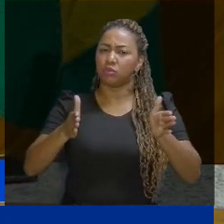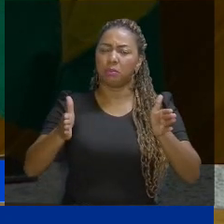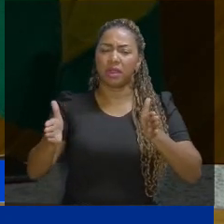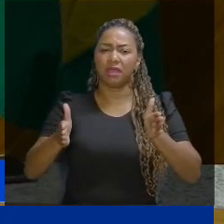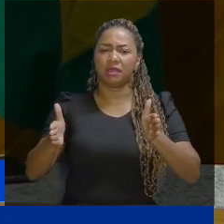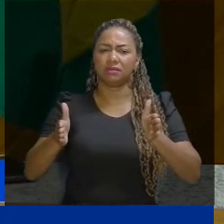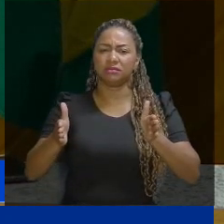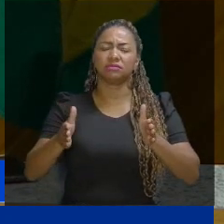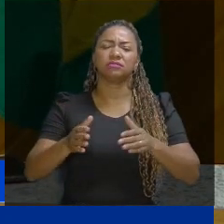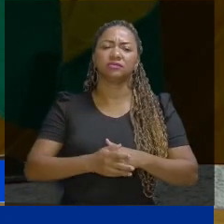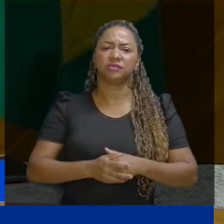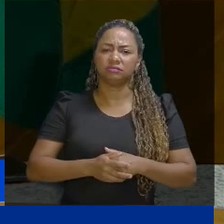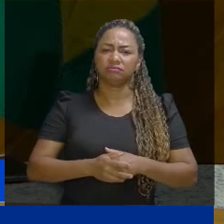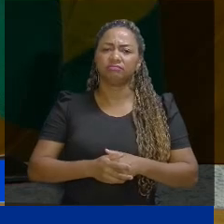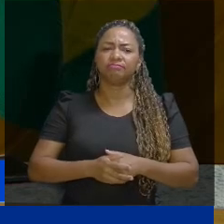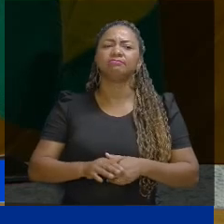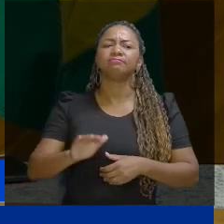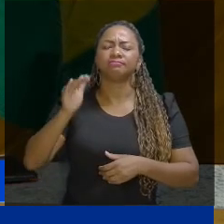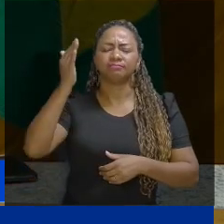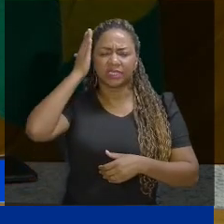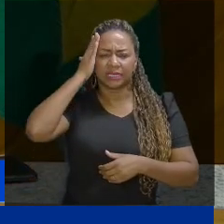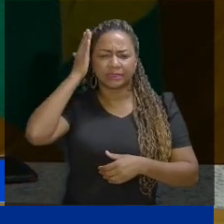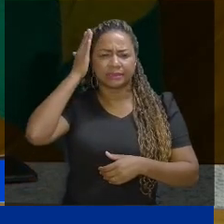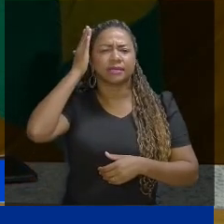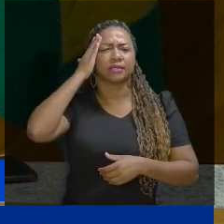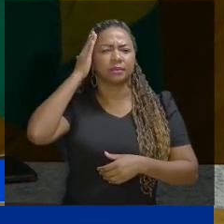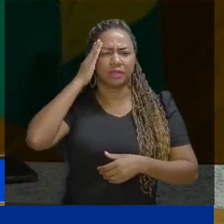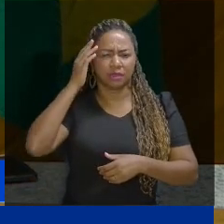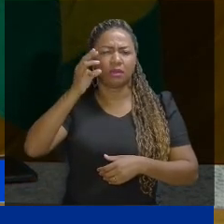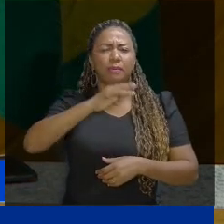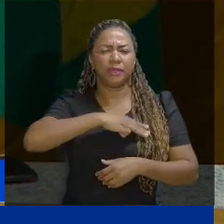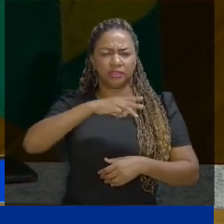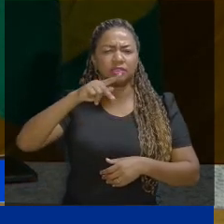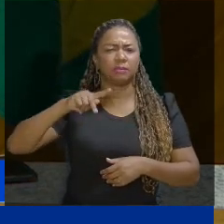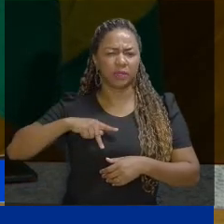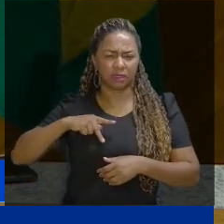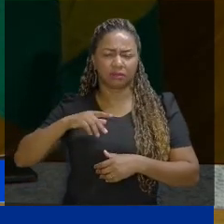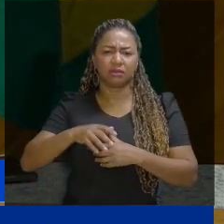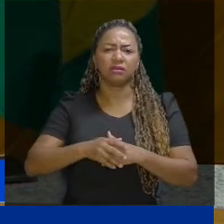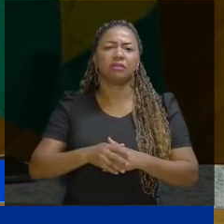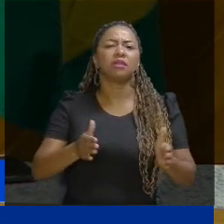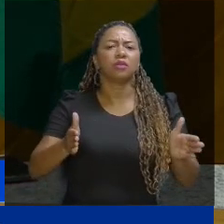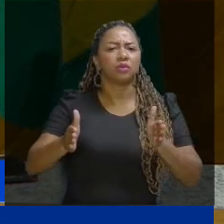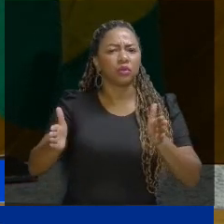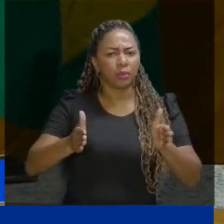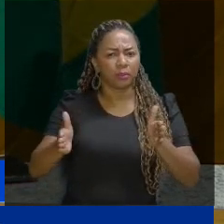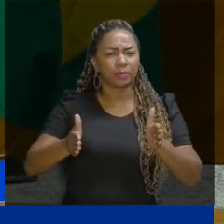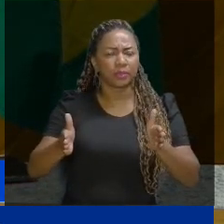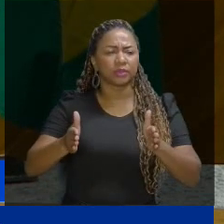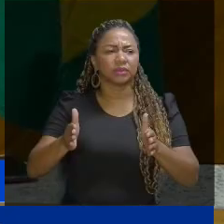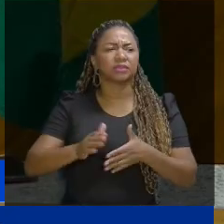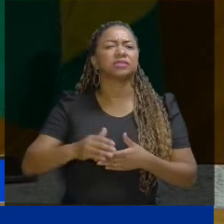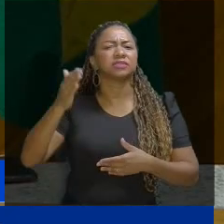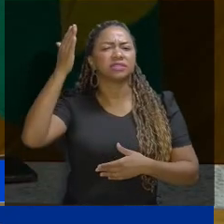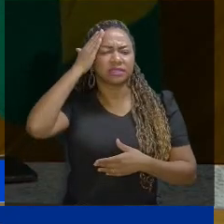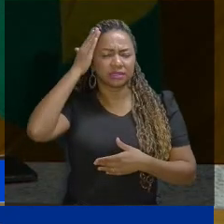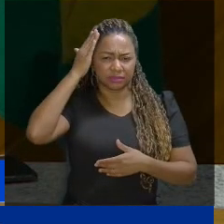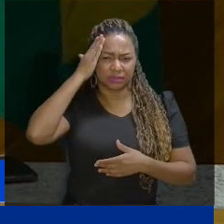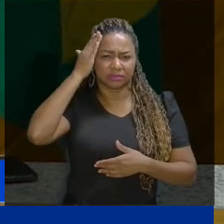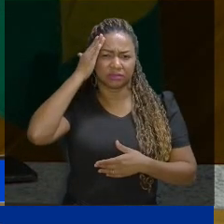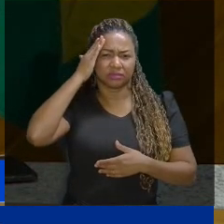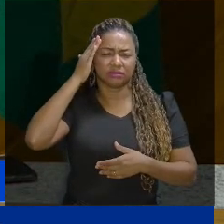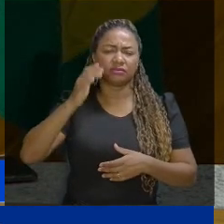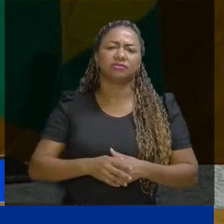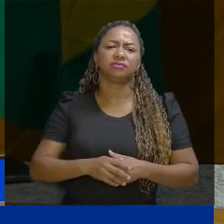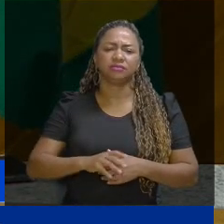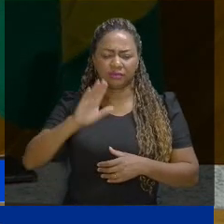prazo para a ciência. Ou seja, o Ministério Público ainda estava no prazo para a ciência, para tomar